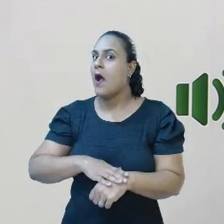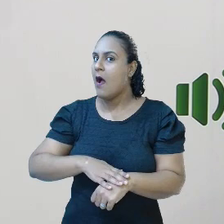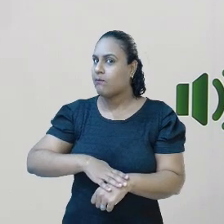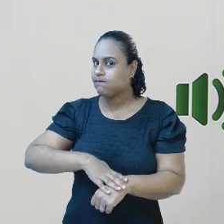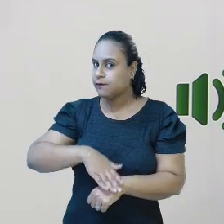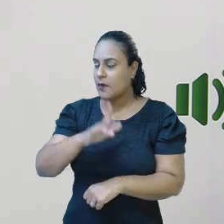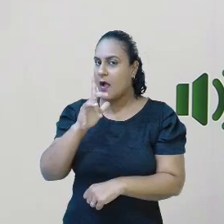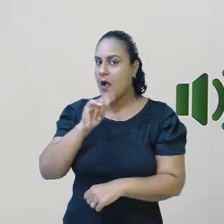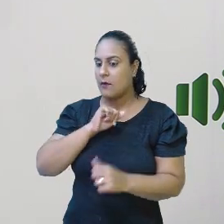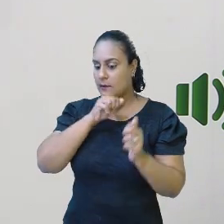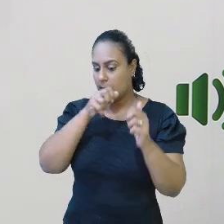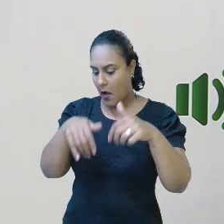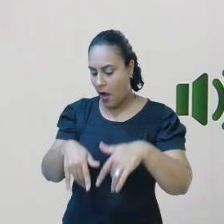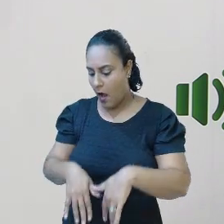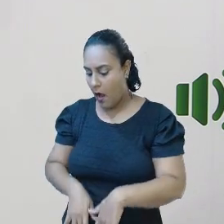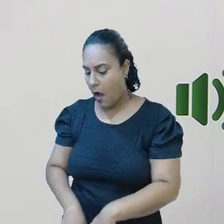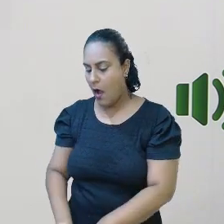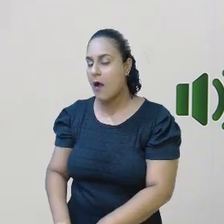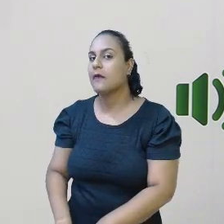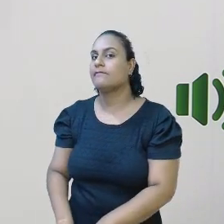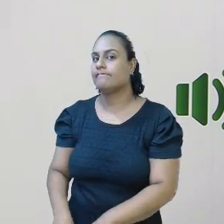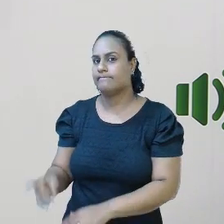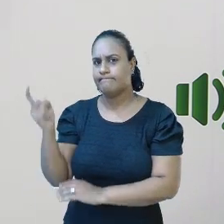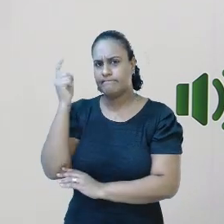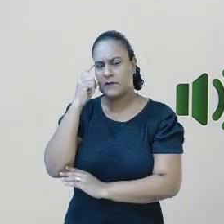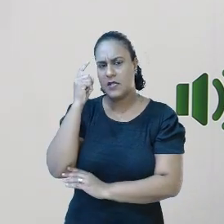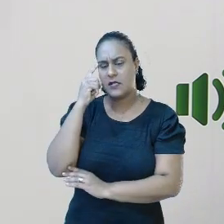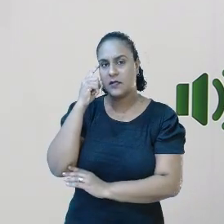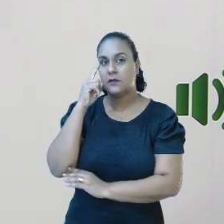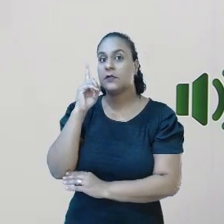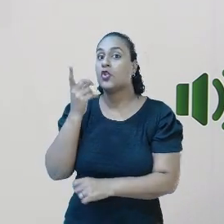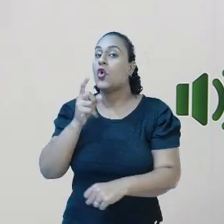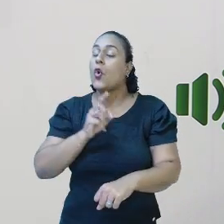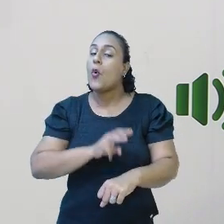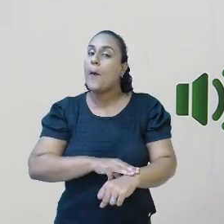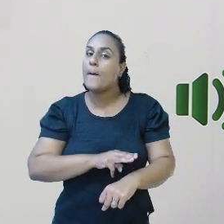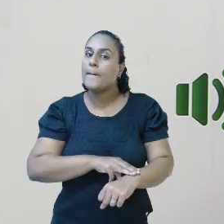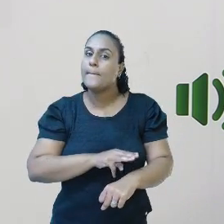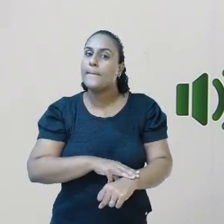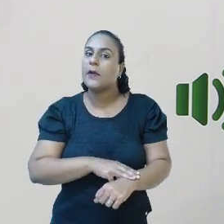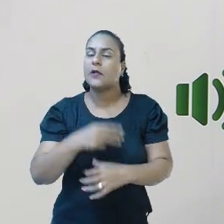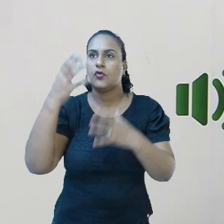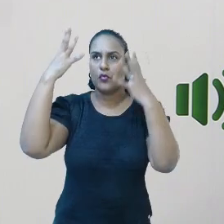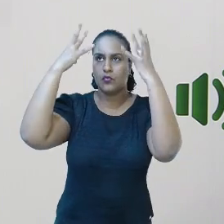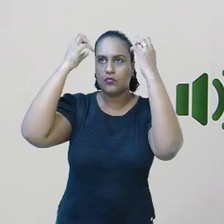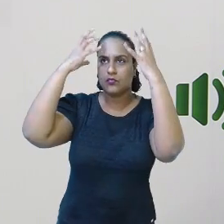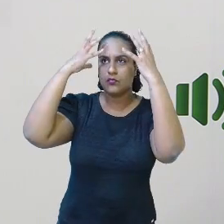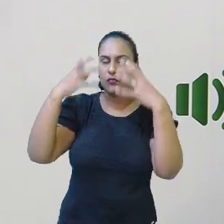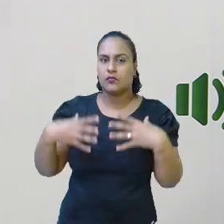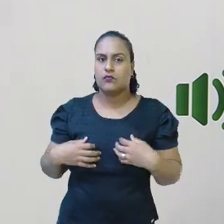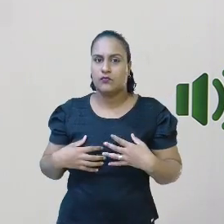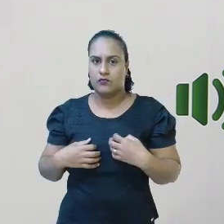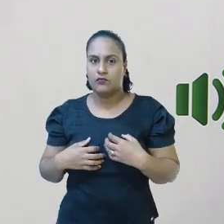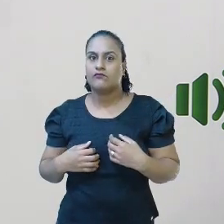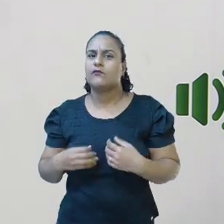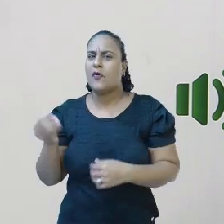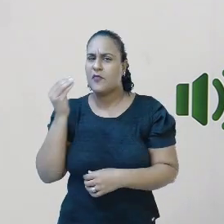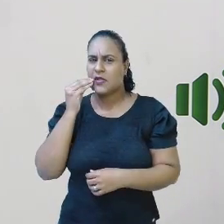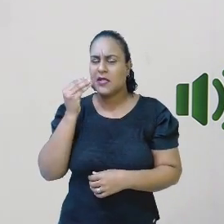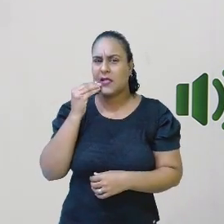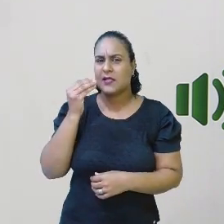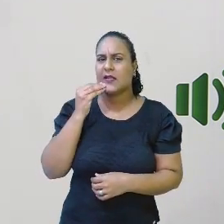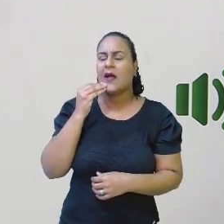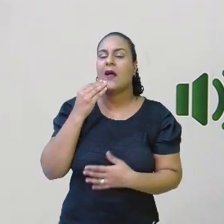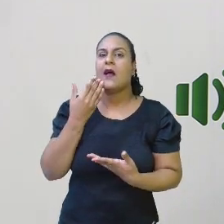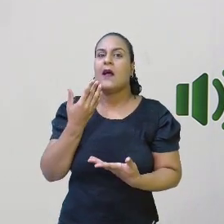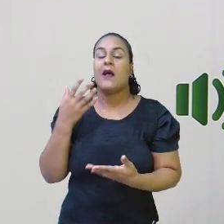Então, pensa comigo agora. Quando for tomar banho, vamos economizar. Vamos tentar tomar banho